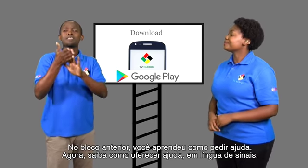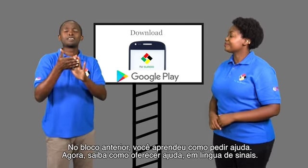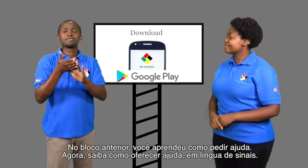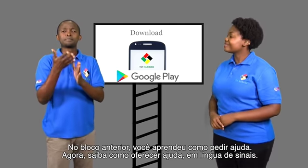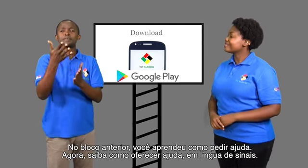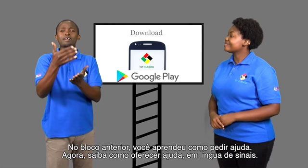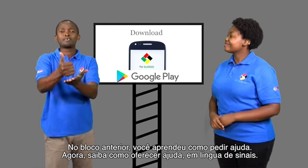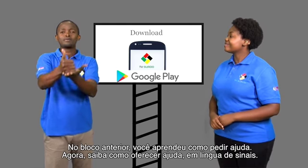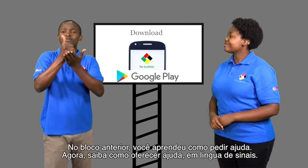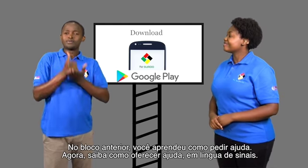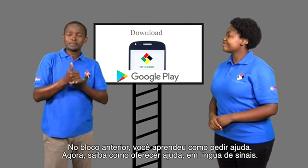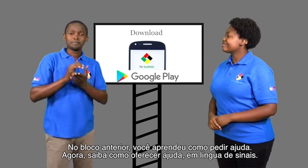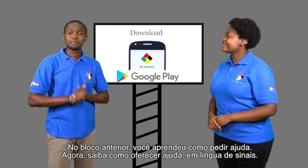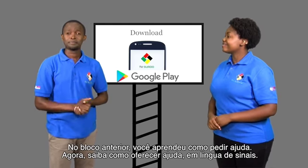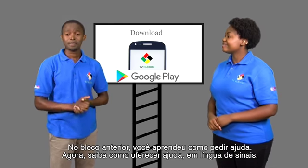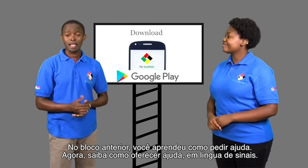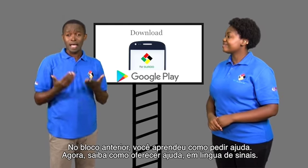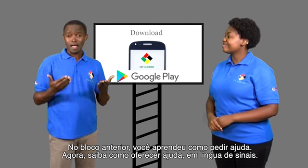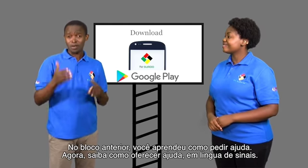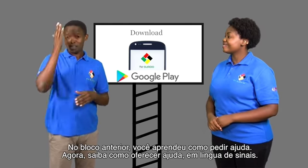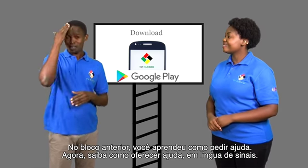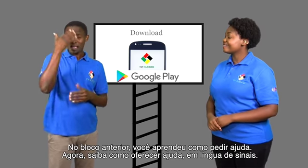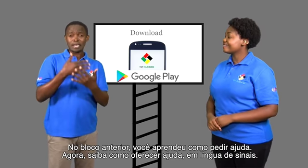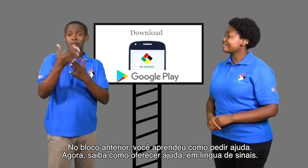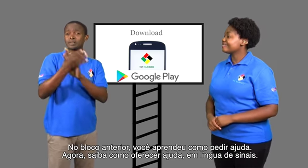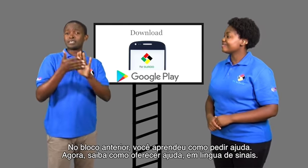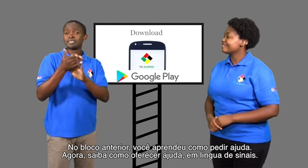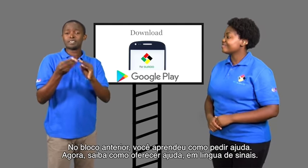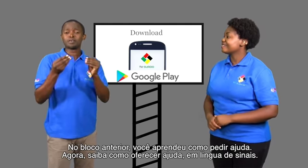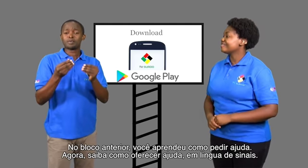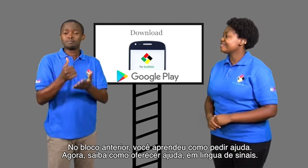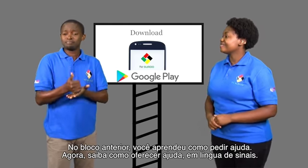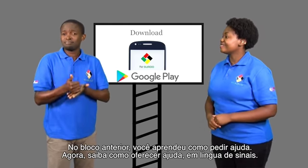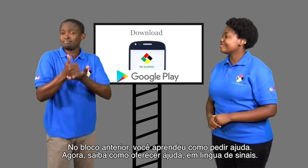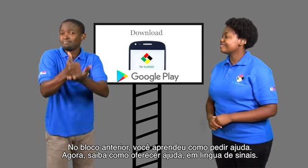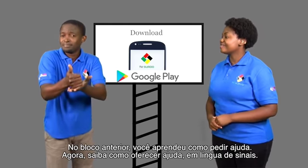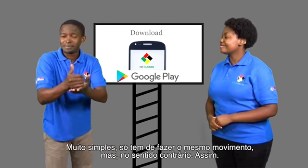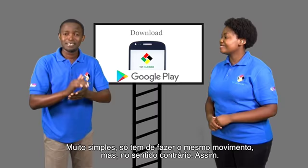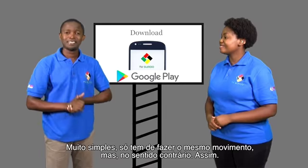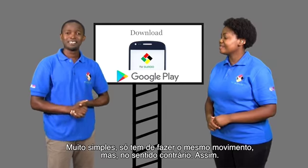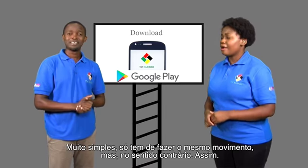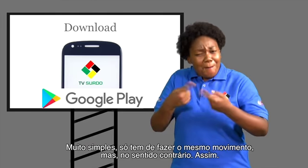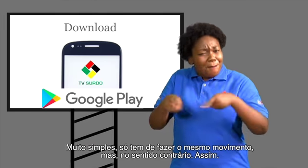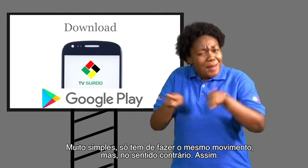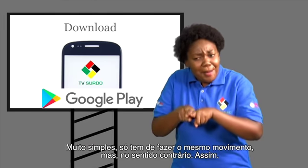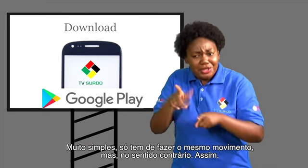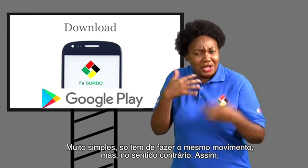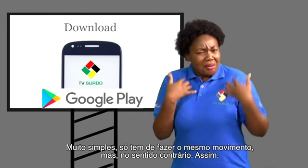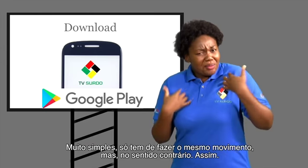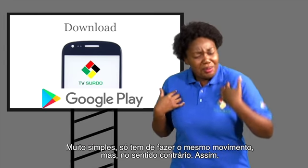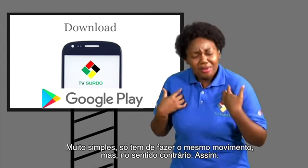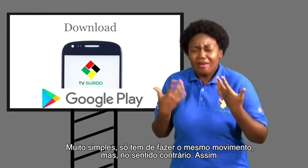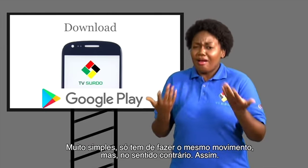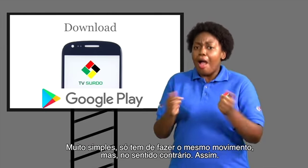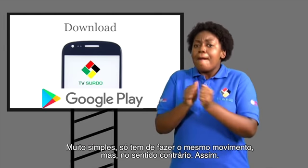aprendeu como pedir ajuda. Agora, saiba como oferecer ajuda em língua de sinais. Só tem de